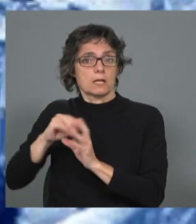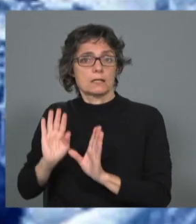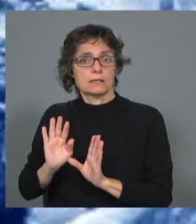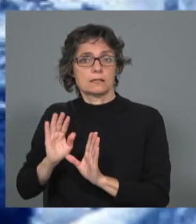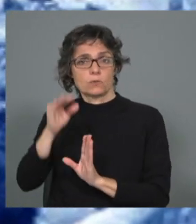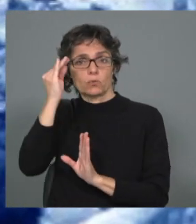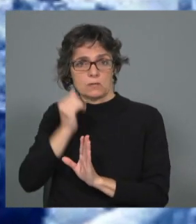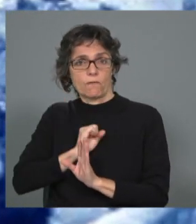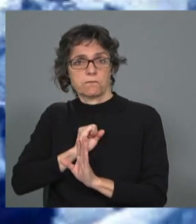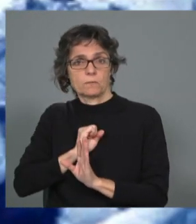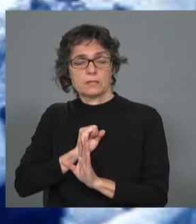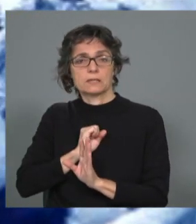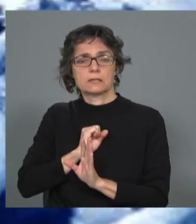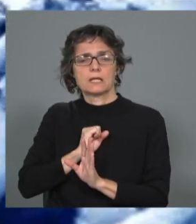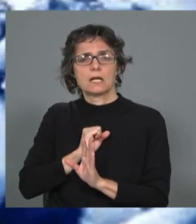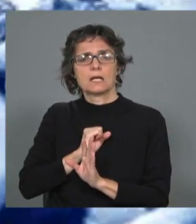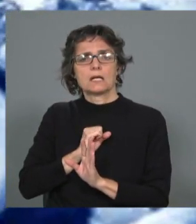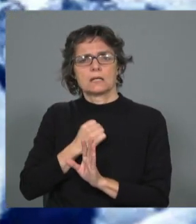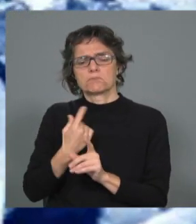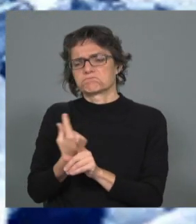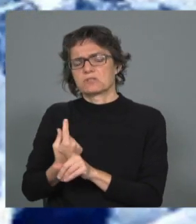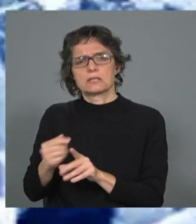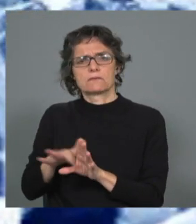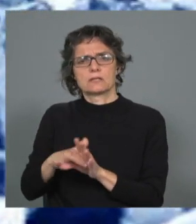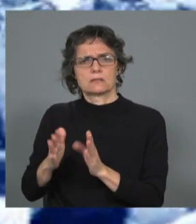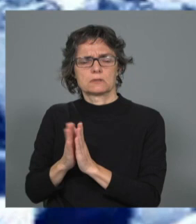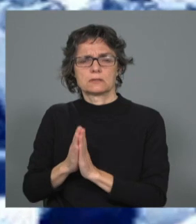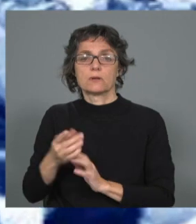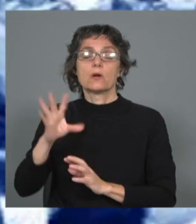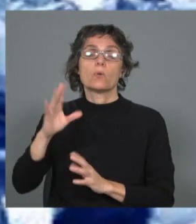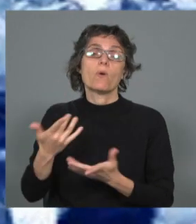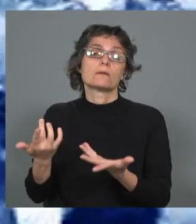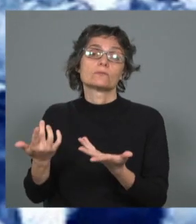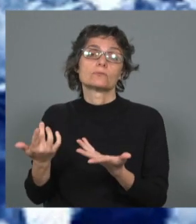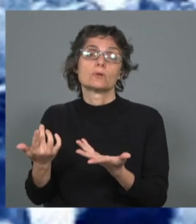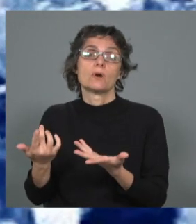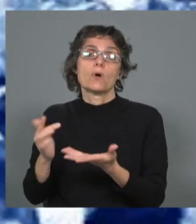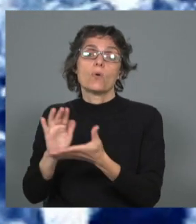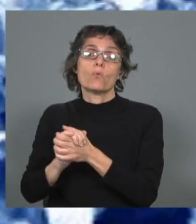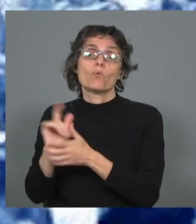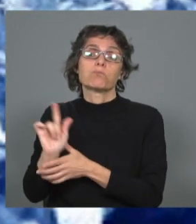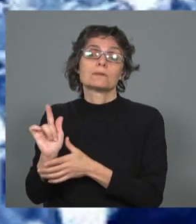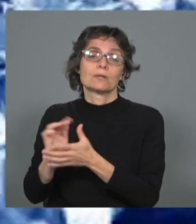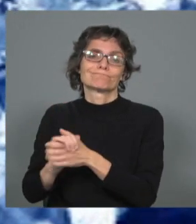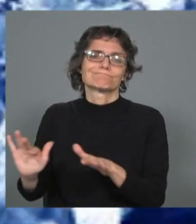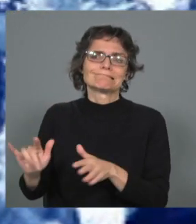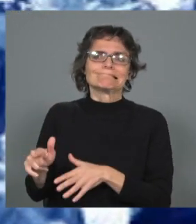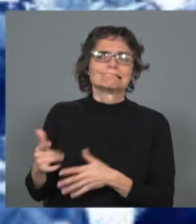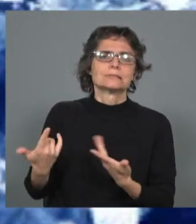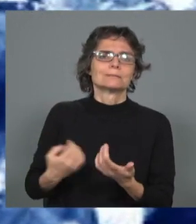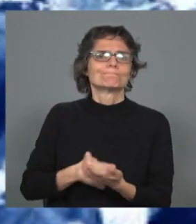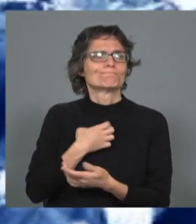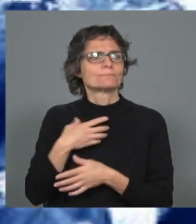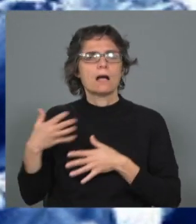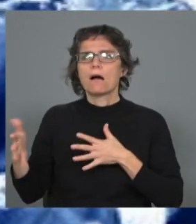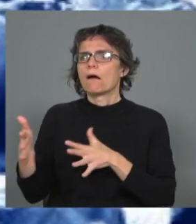tendo, quando, enfim, o meu primeiro casamento, enfim, ruiu, senti-me bastante